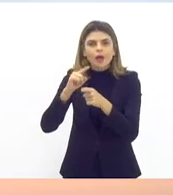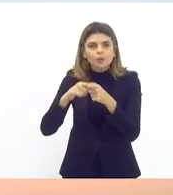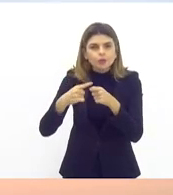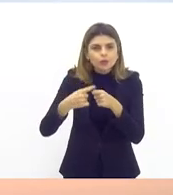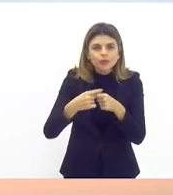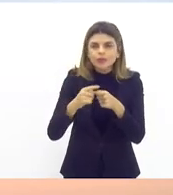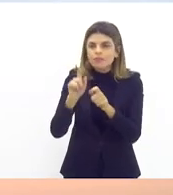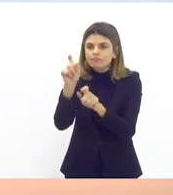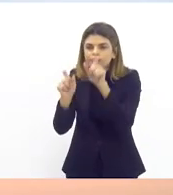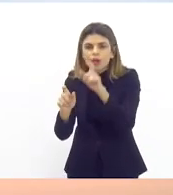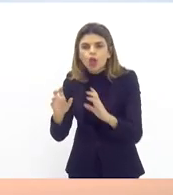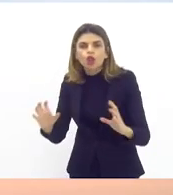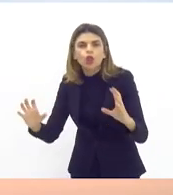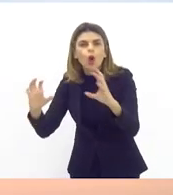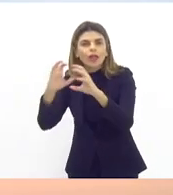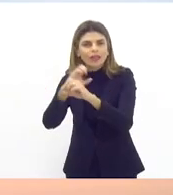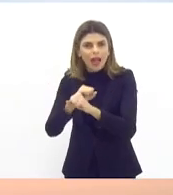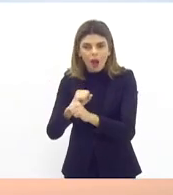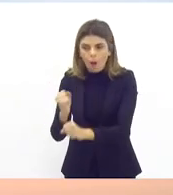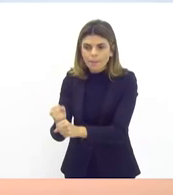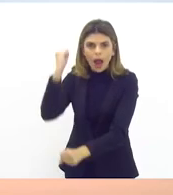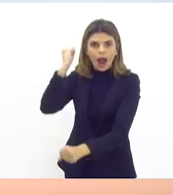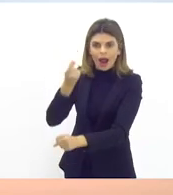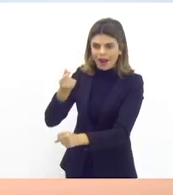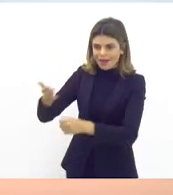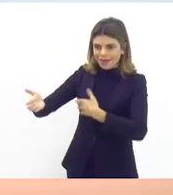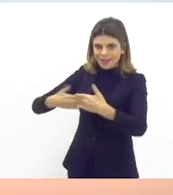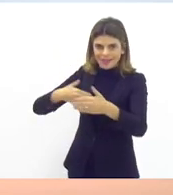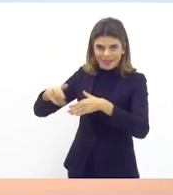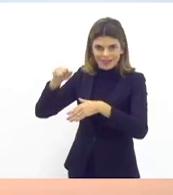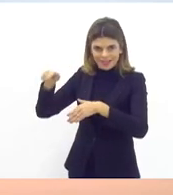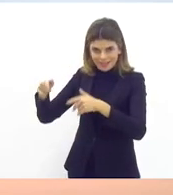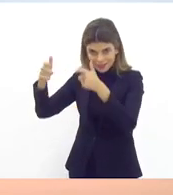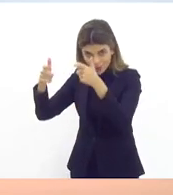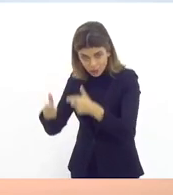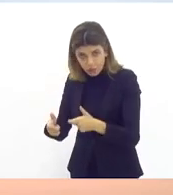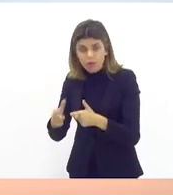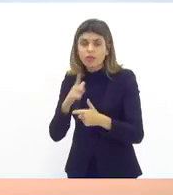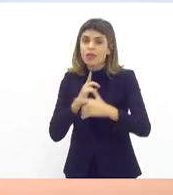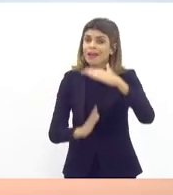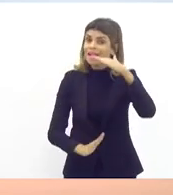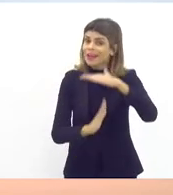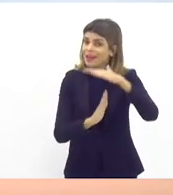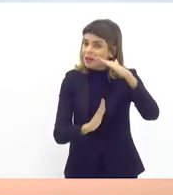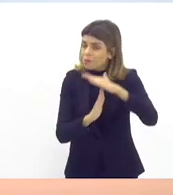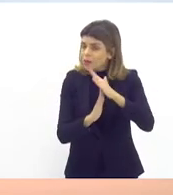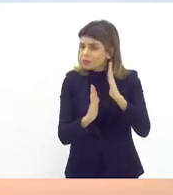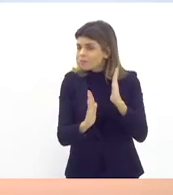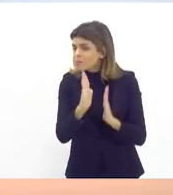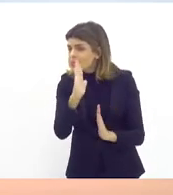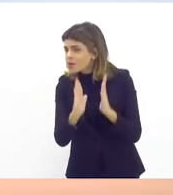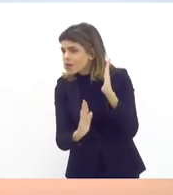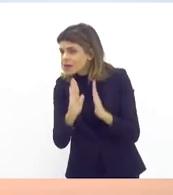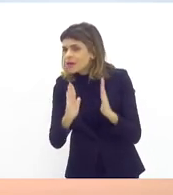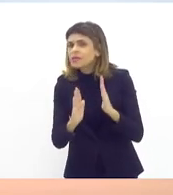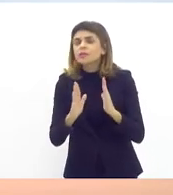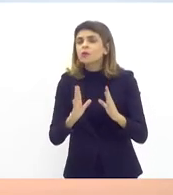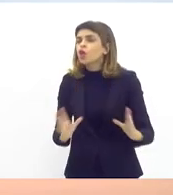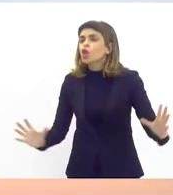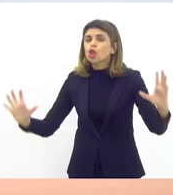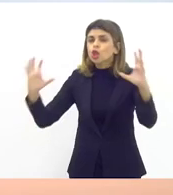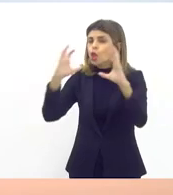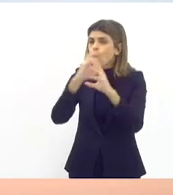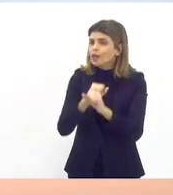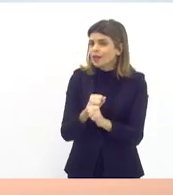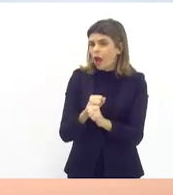de participação no total da arrecadação, de forma que tenha um limite máximo de perda de participação no total da arrecadação,